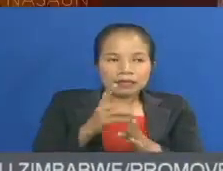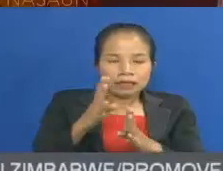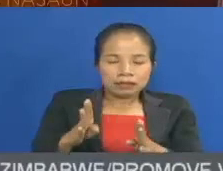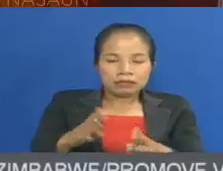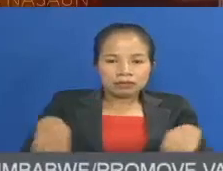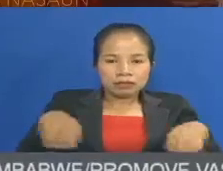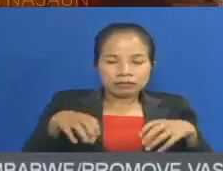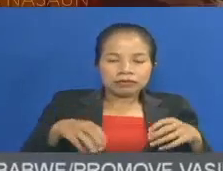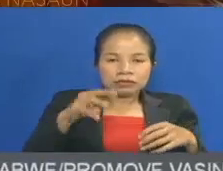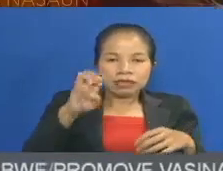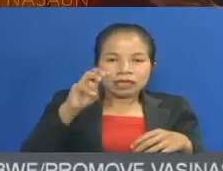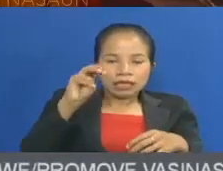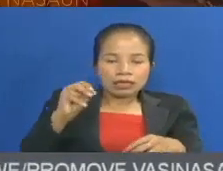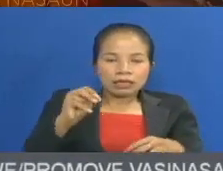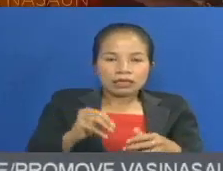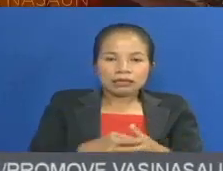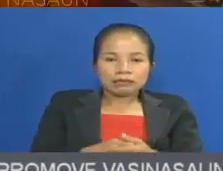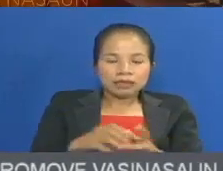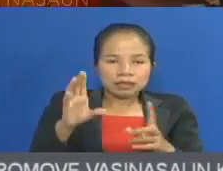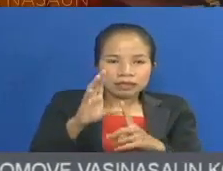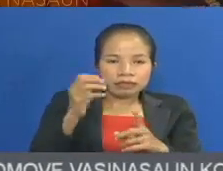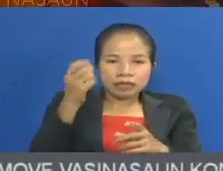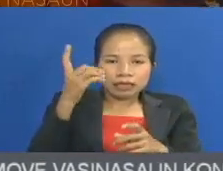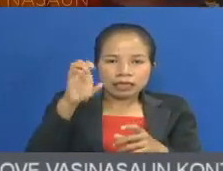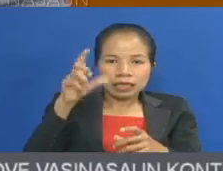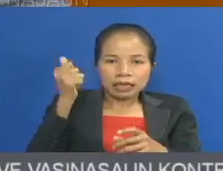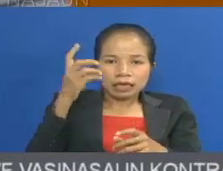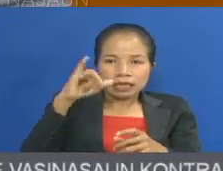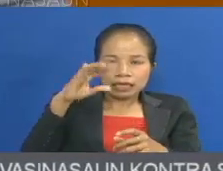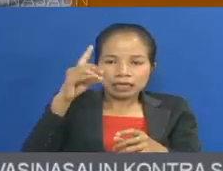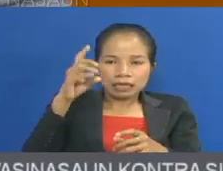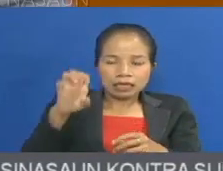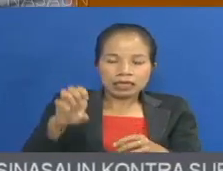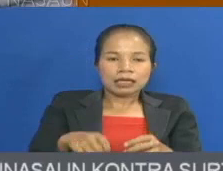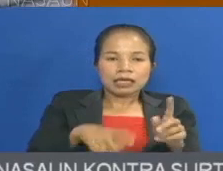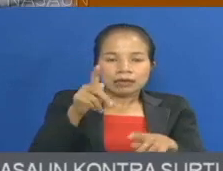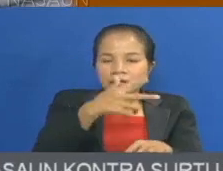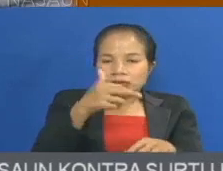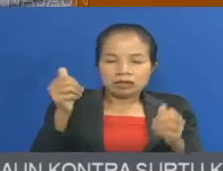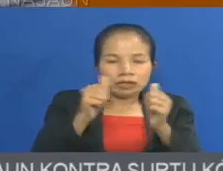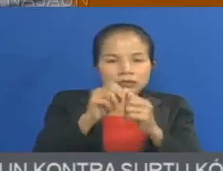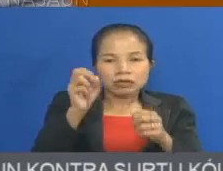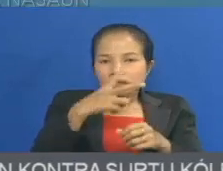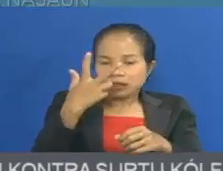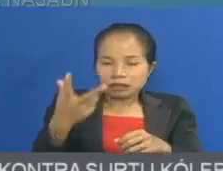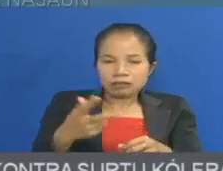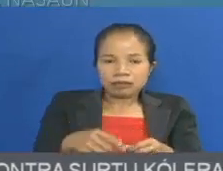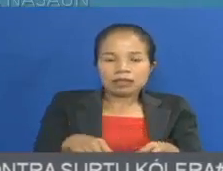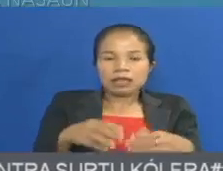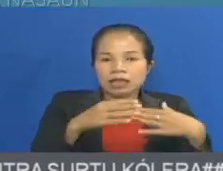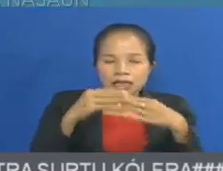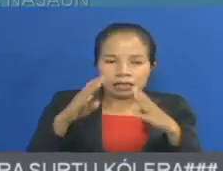Diretora-Geral Serviço de Imigração, Inspetora-Chefe Adelaide da Rosa, confirma. Cidadão indonésia na Insanulo Resintolo, né? Autoridade